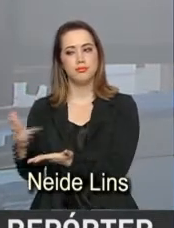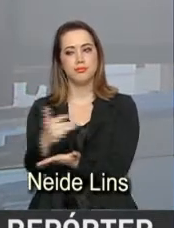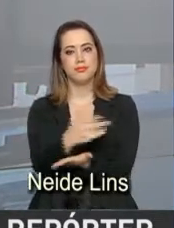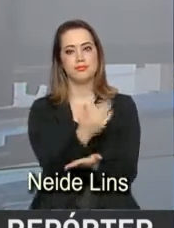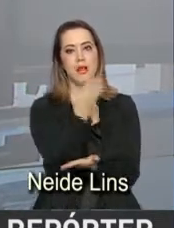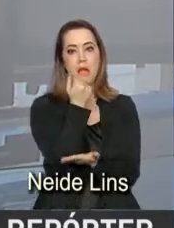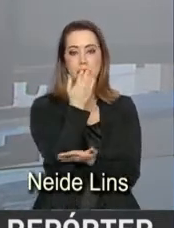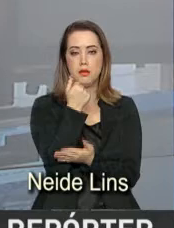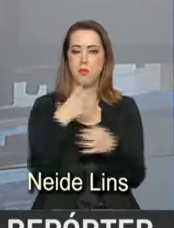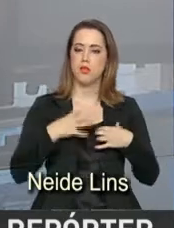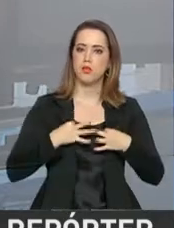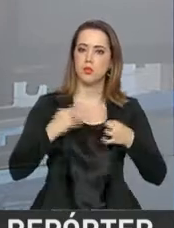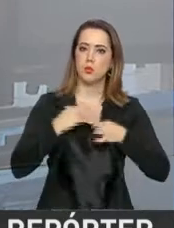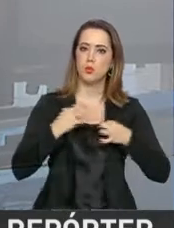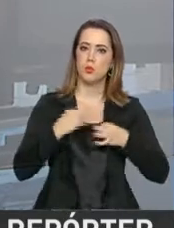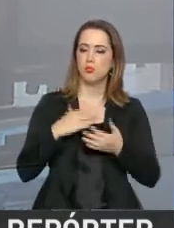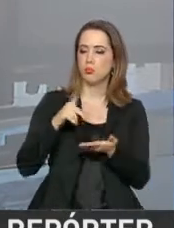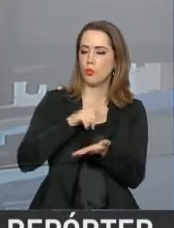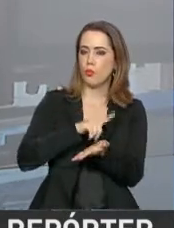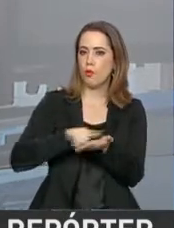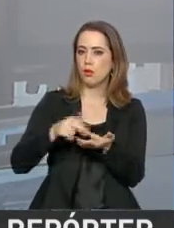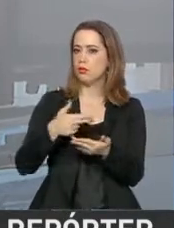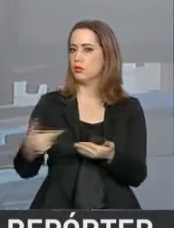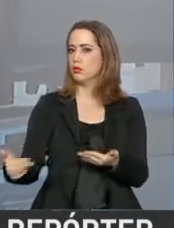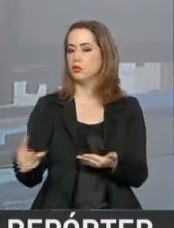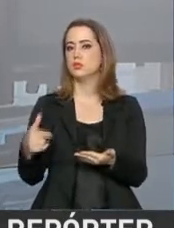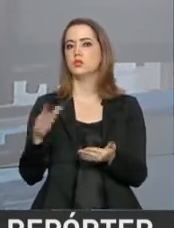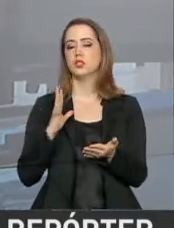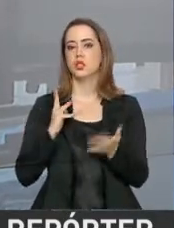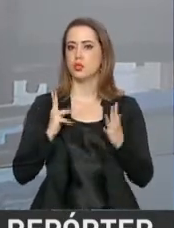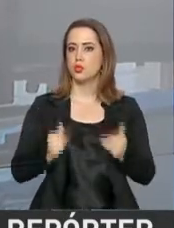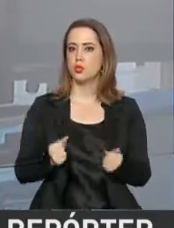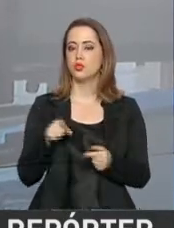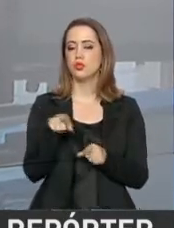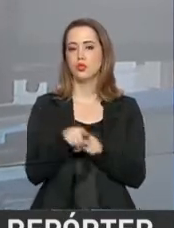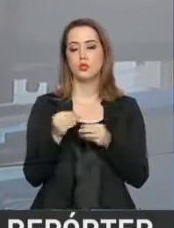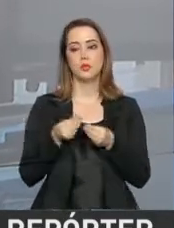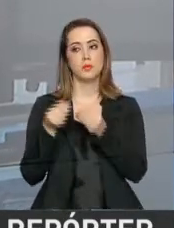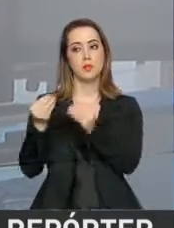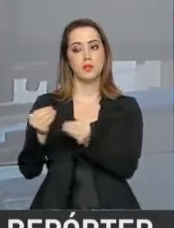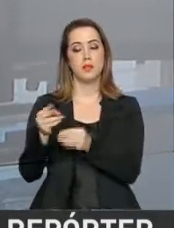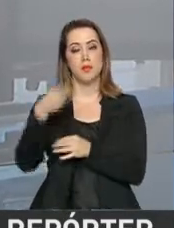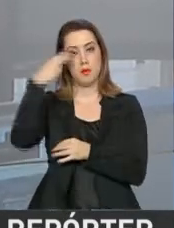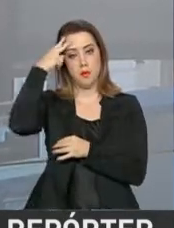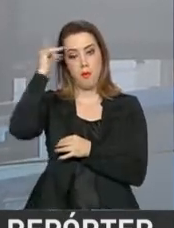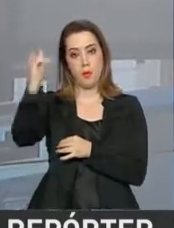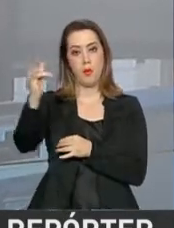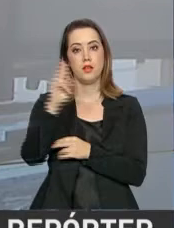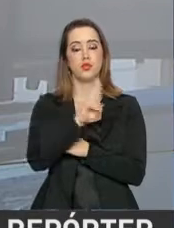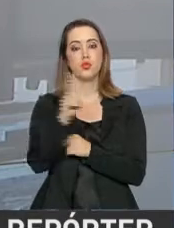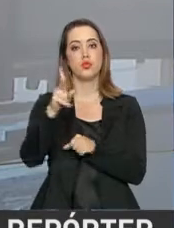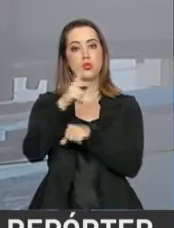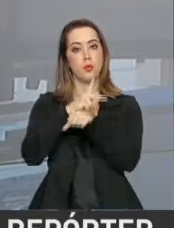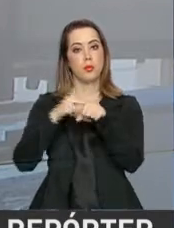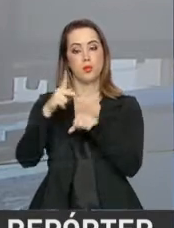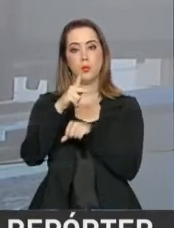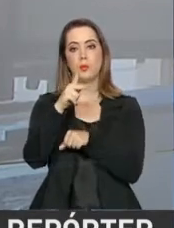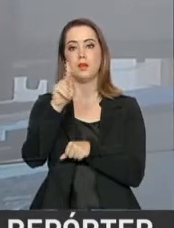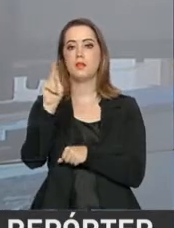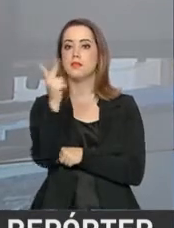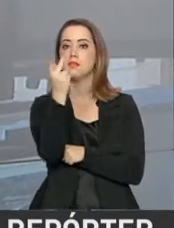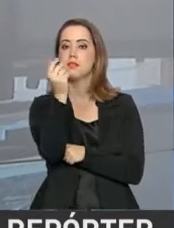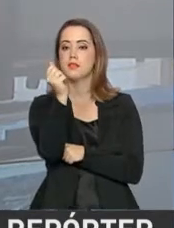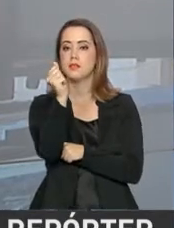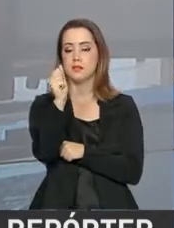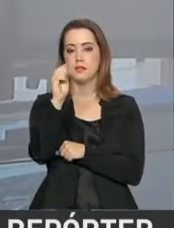e produtos de higiene para a população do Haiti. Esta é a proposta de uma campanha realizada pelo Ministério da